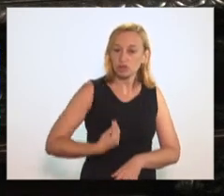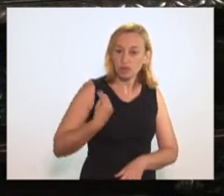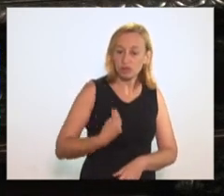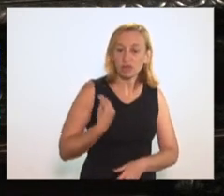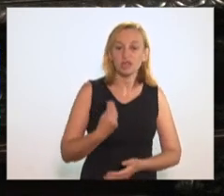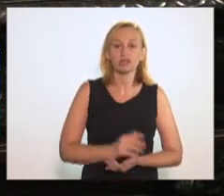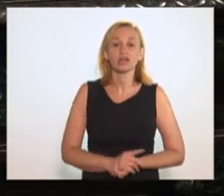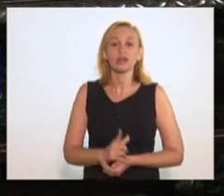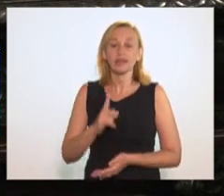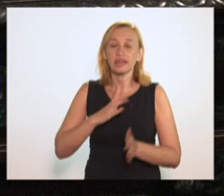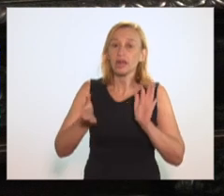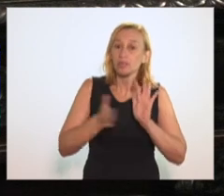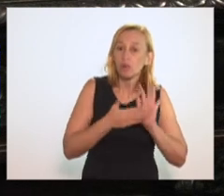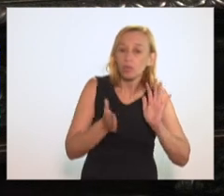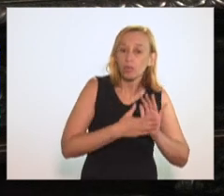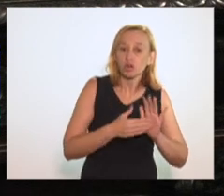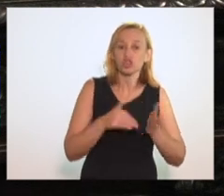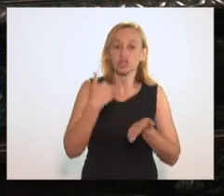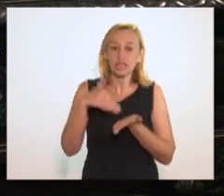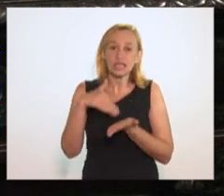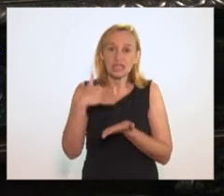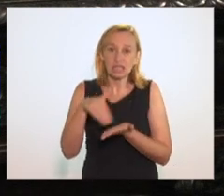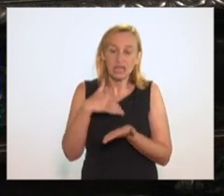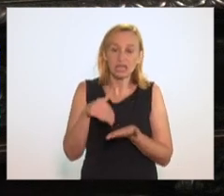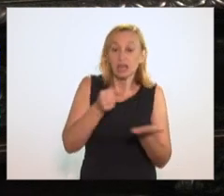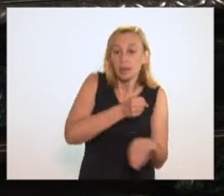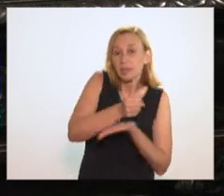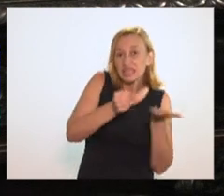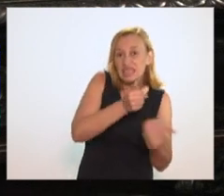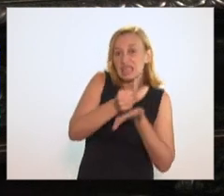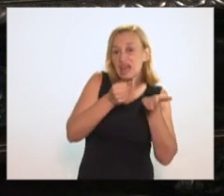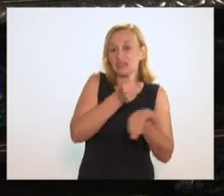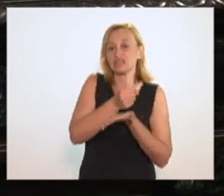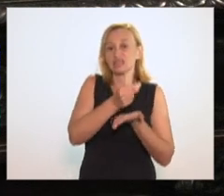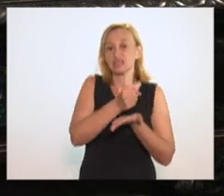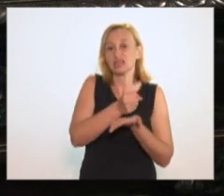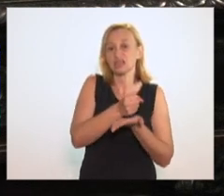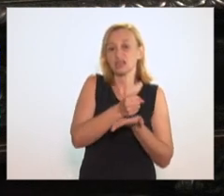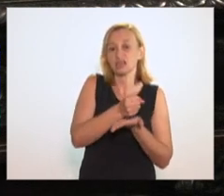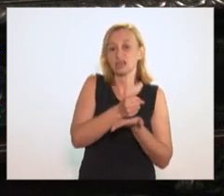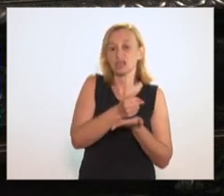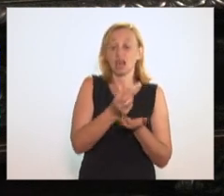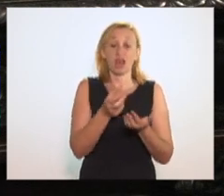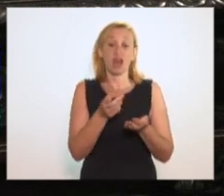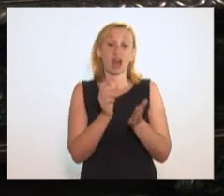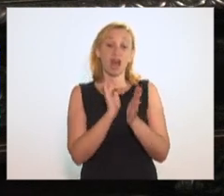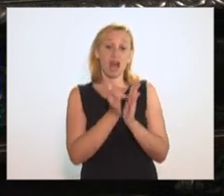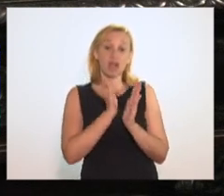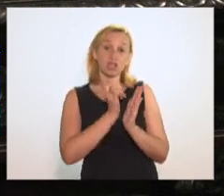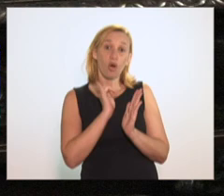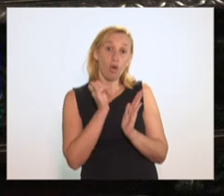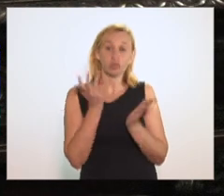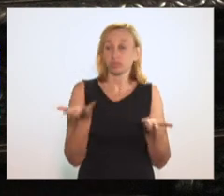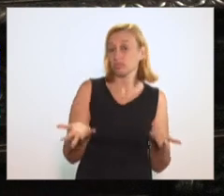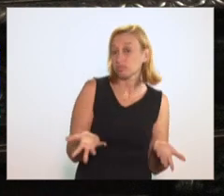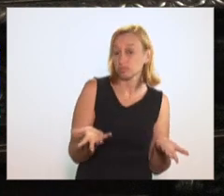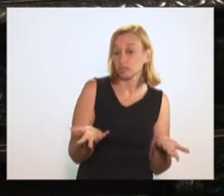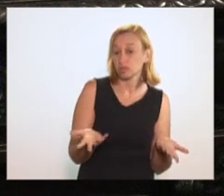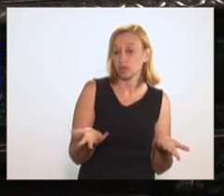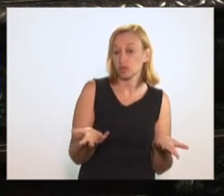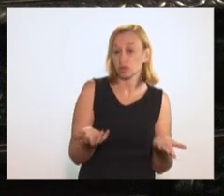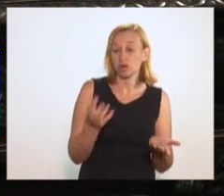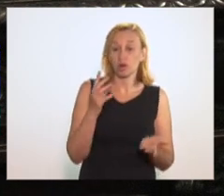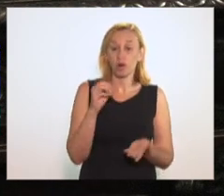tem a proposta da Secretaria baseada em relatórios do